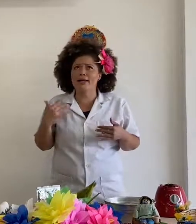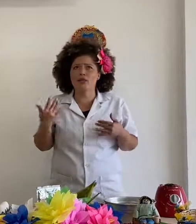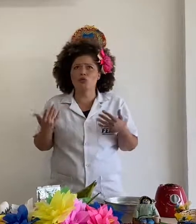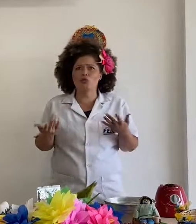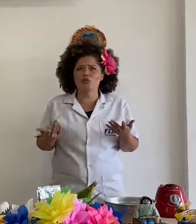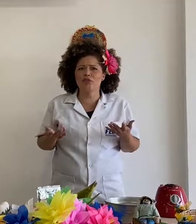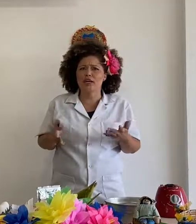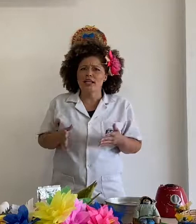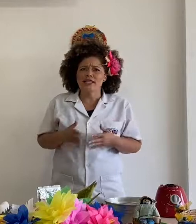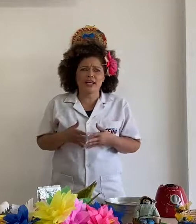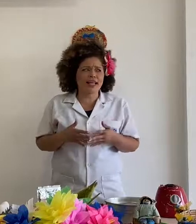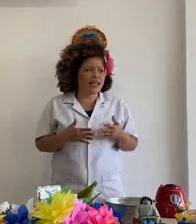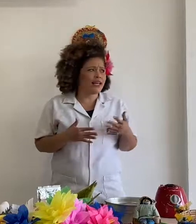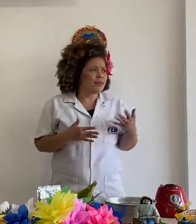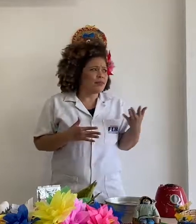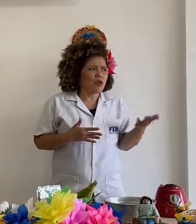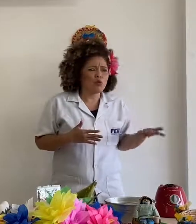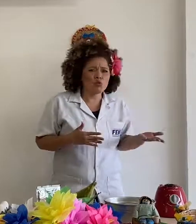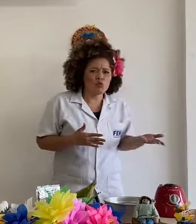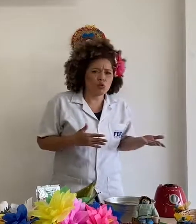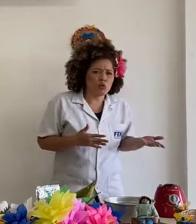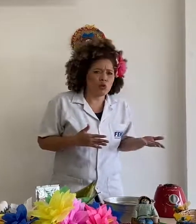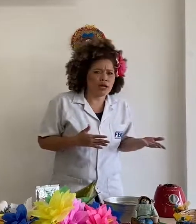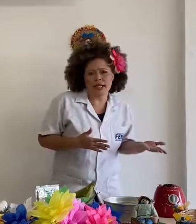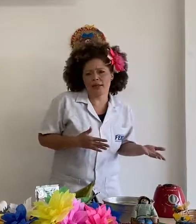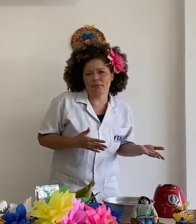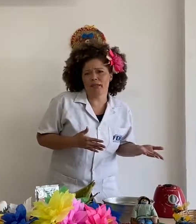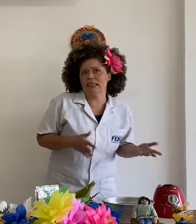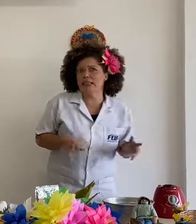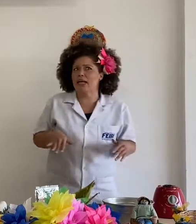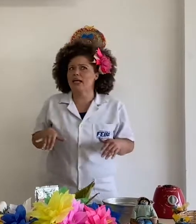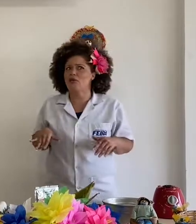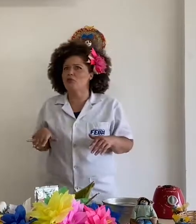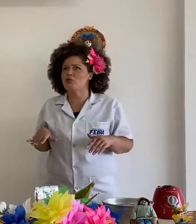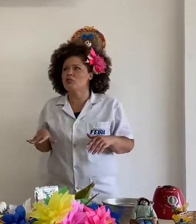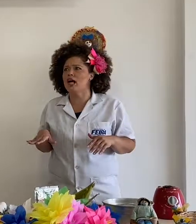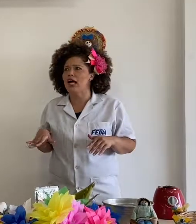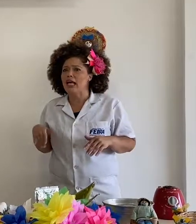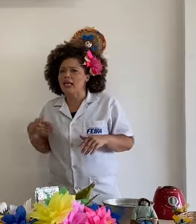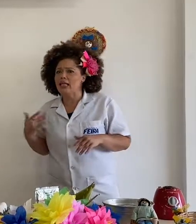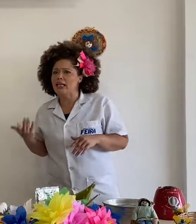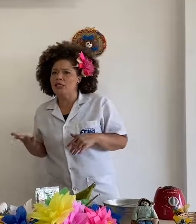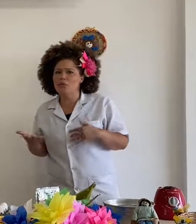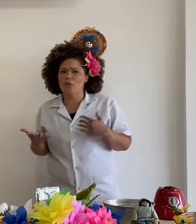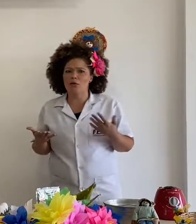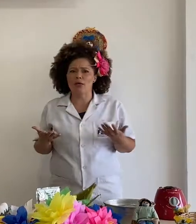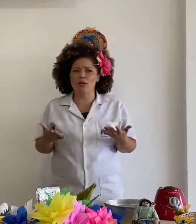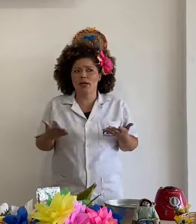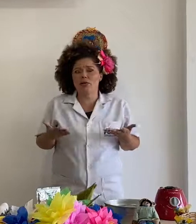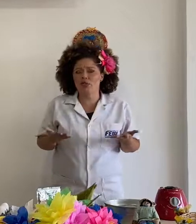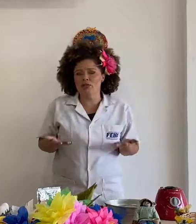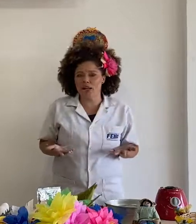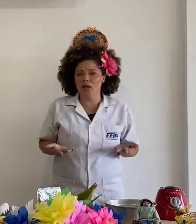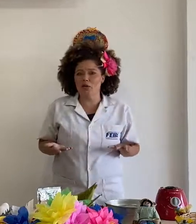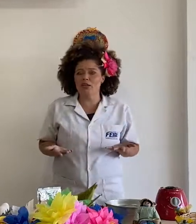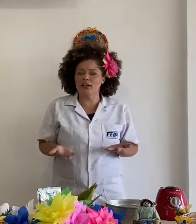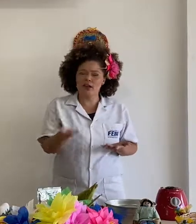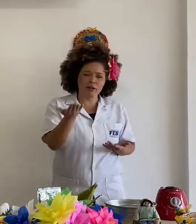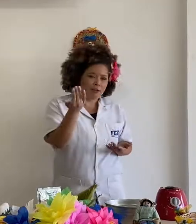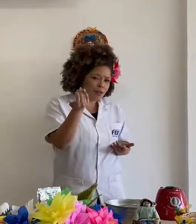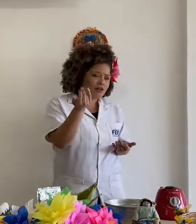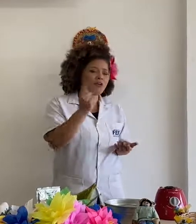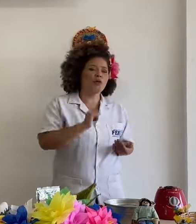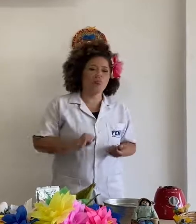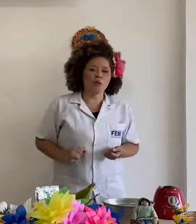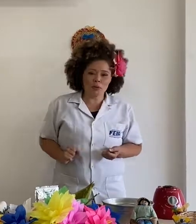assim, ai, que dúvida, será que eu uso grama? Será que eu vou usar litro, meio litro? O que eu vou usar agora? Então,